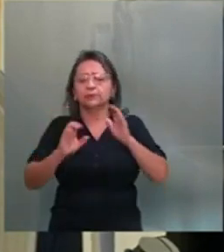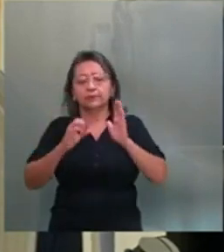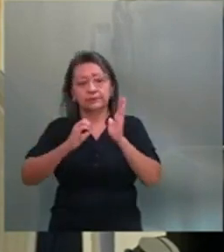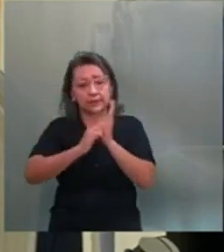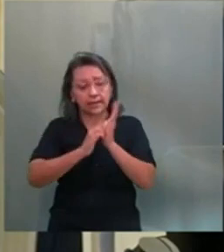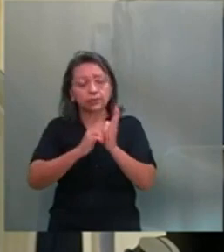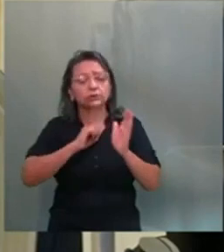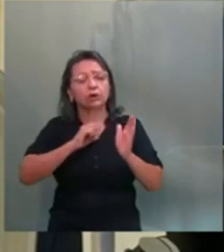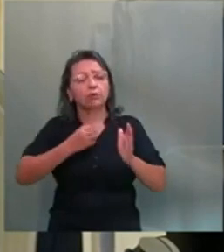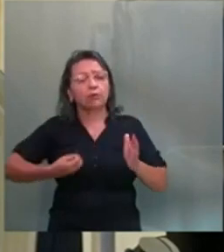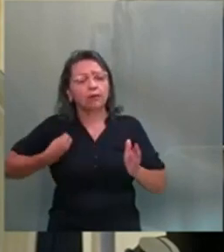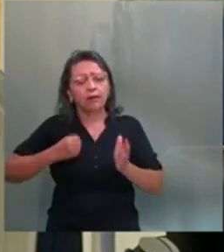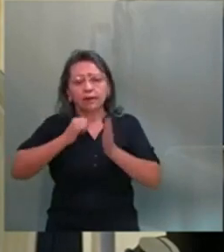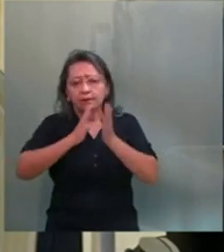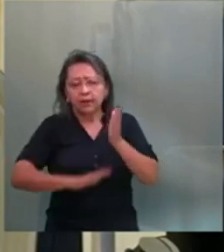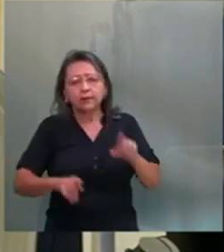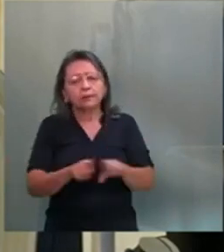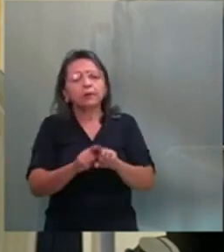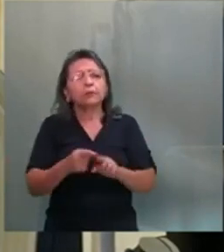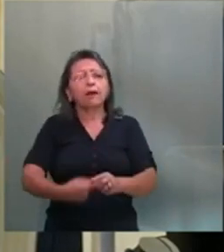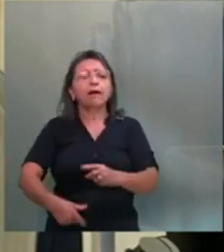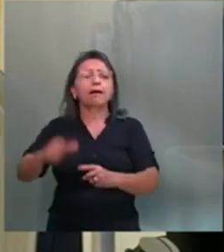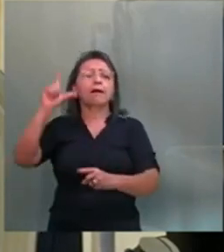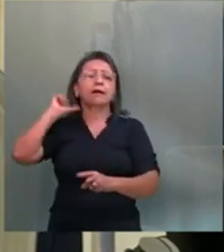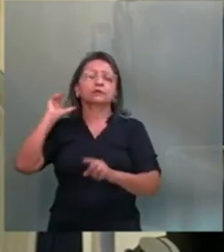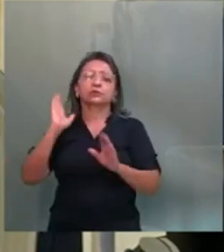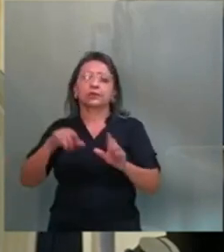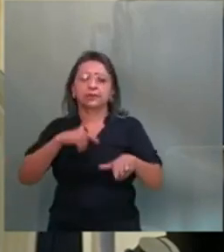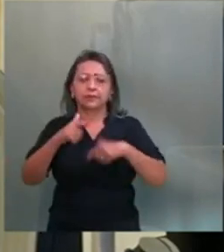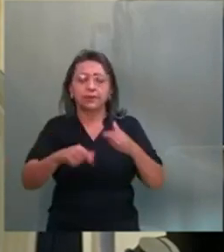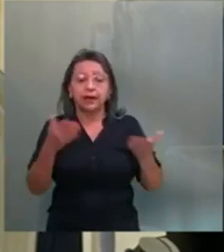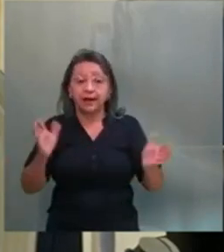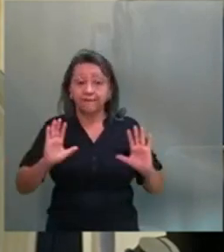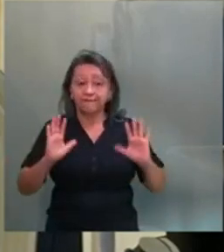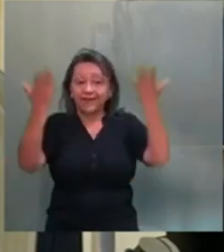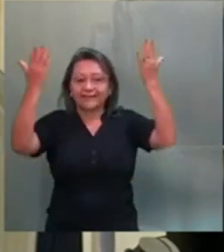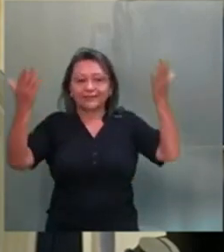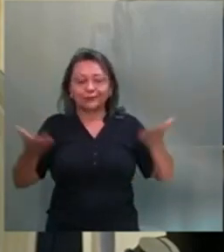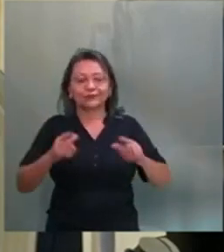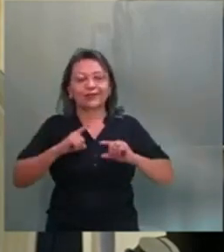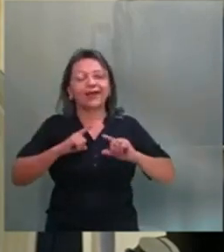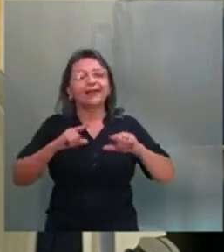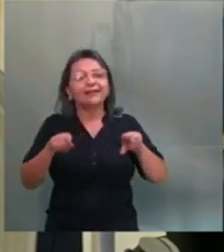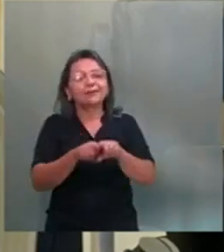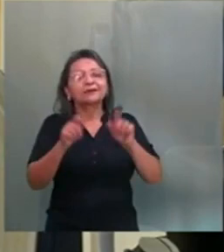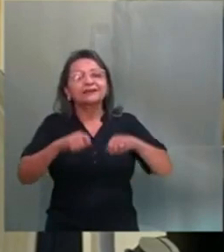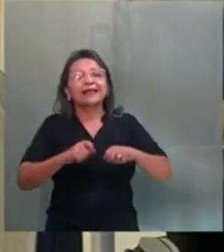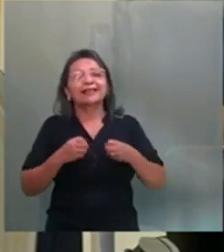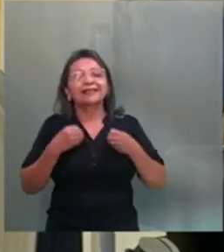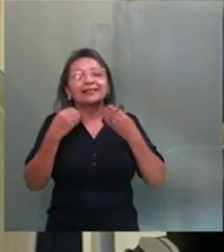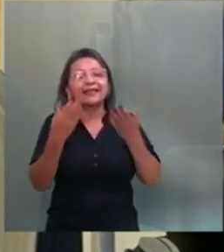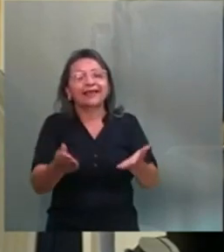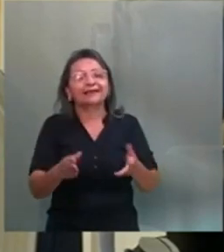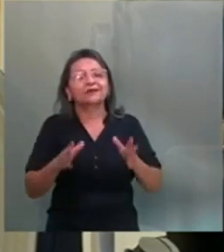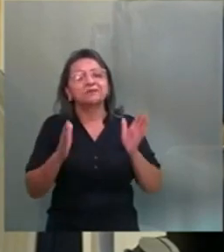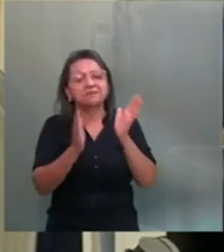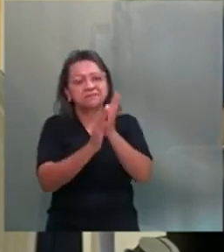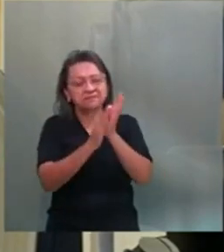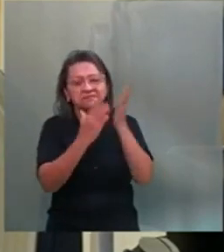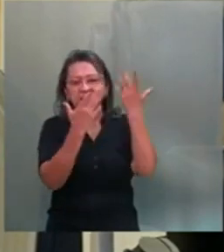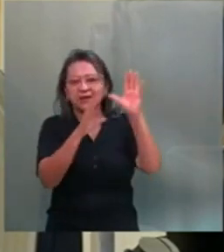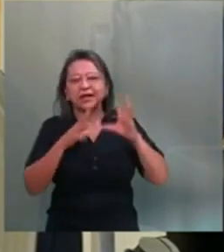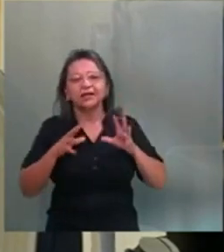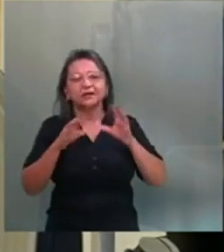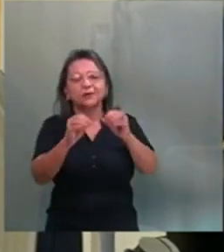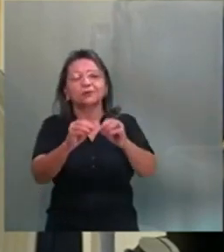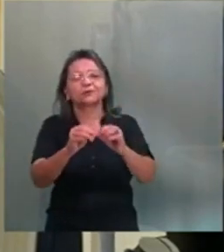que estão em atividade e os que por elas passaram. A festa hoje é, deve ser, deles. Parabéns a todos.